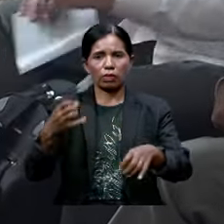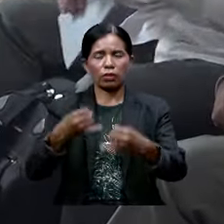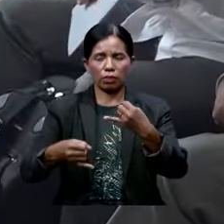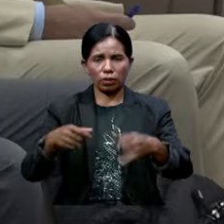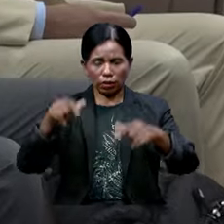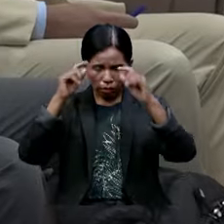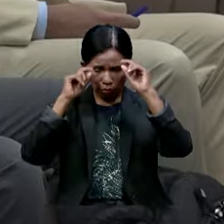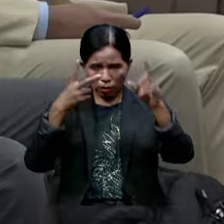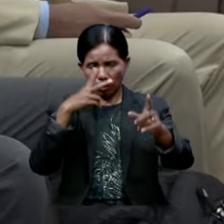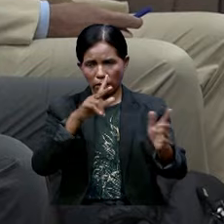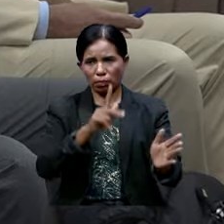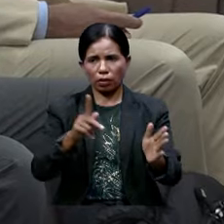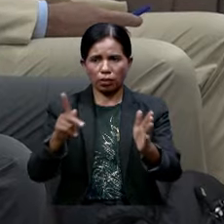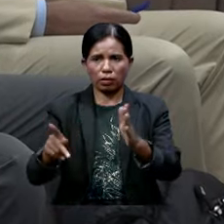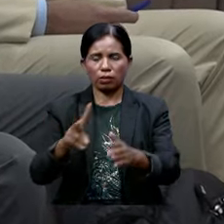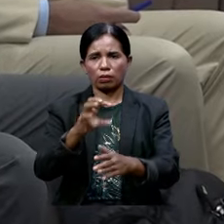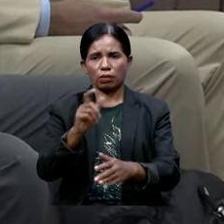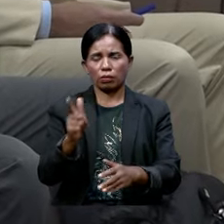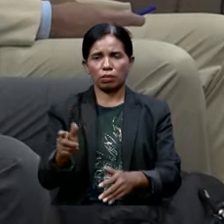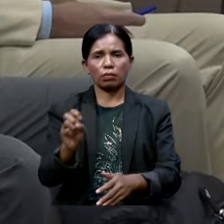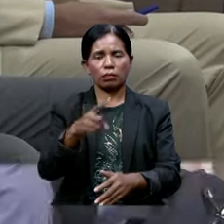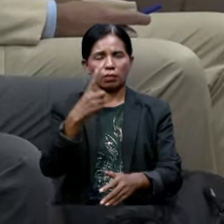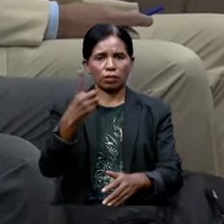plano estratégico de desenvolvimento de um rua são resseguida